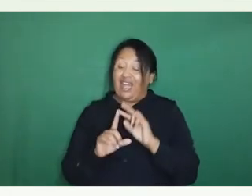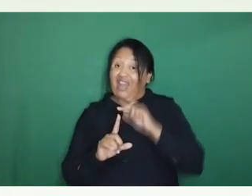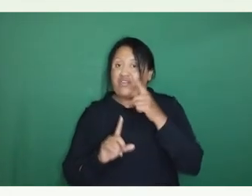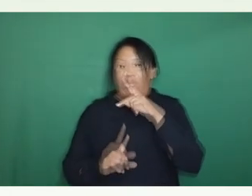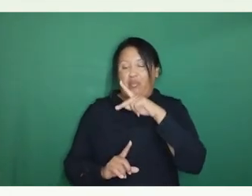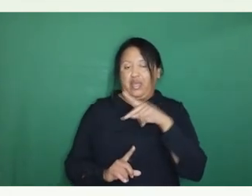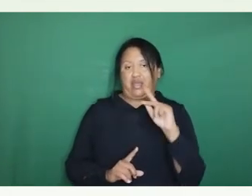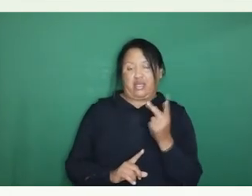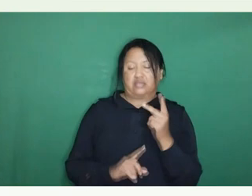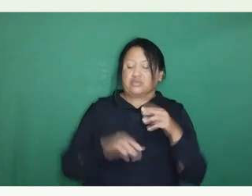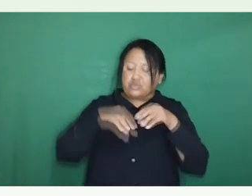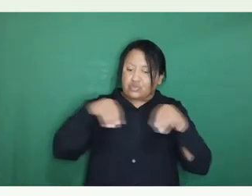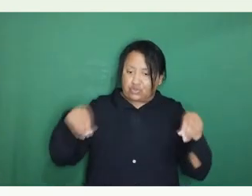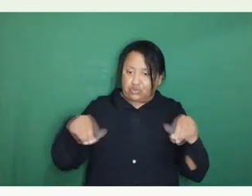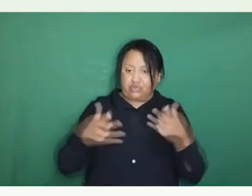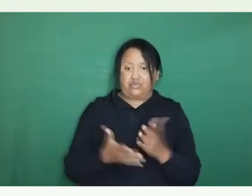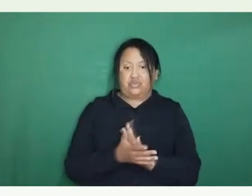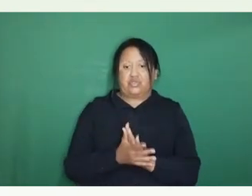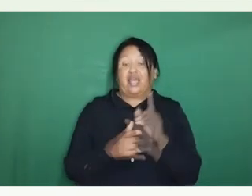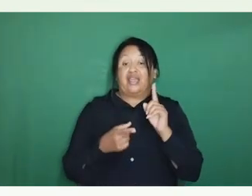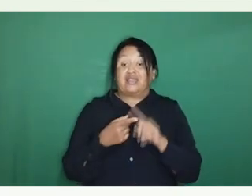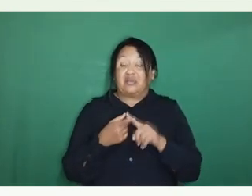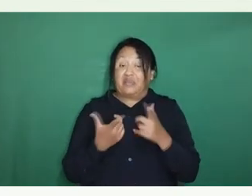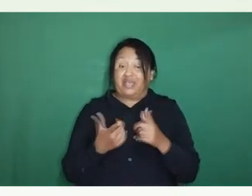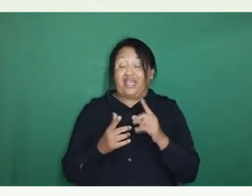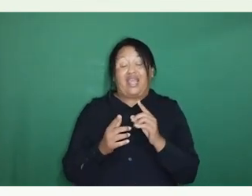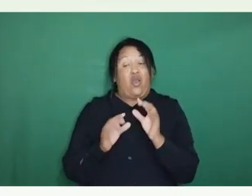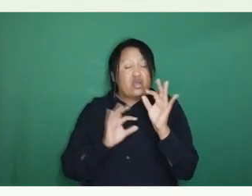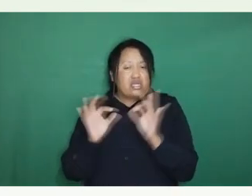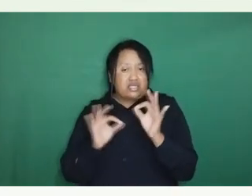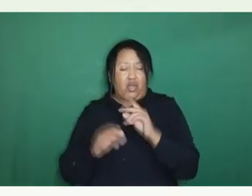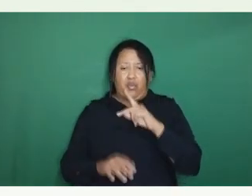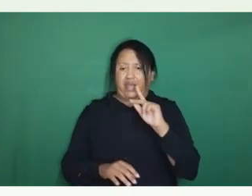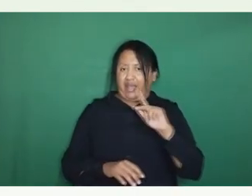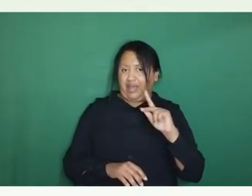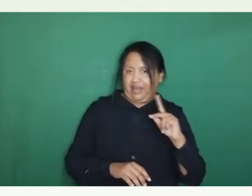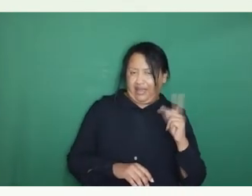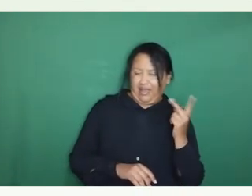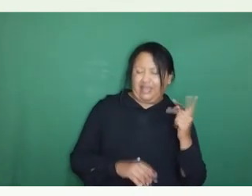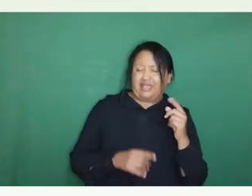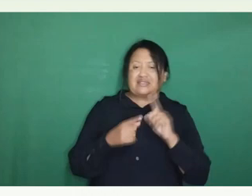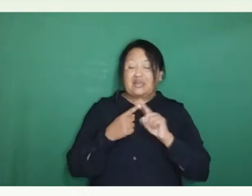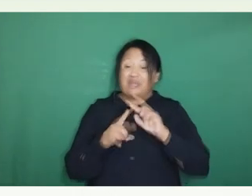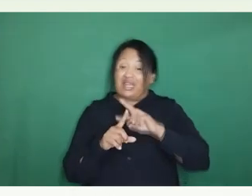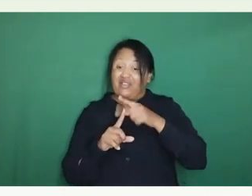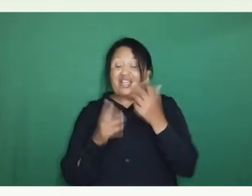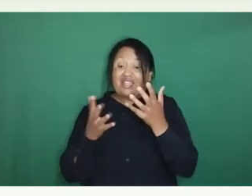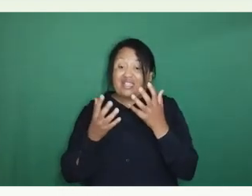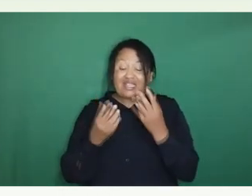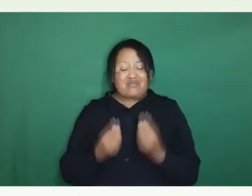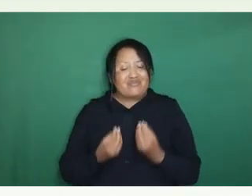PH ou seja levar o PH ele quer fornecer minerais minerais aqui ele tá mostrando